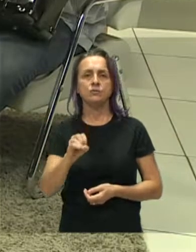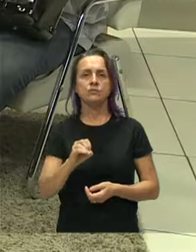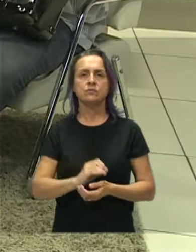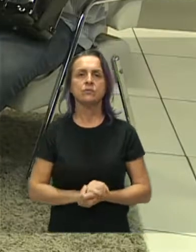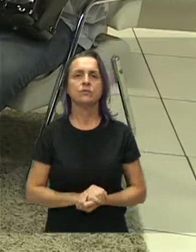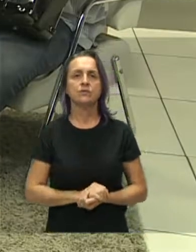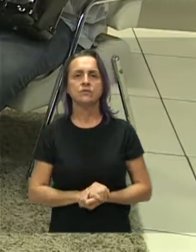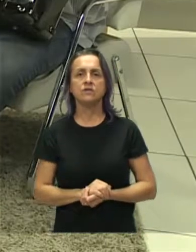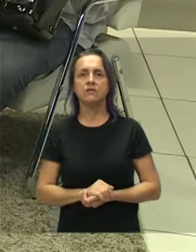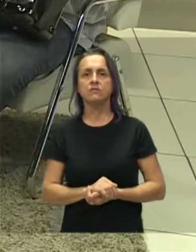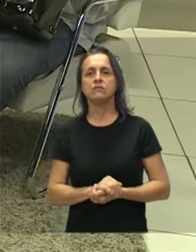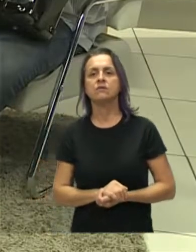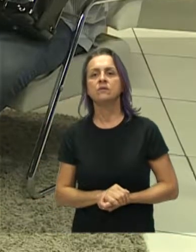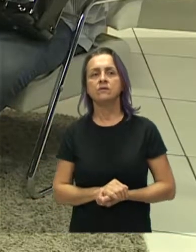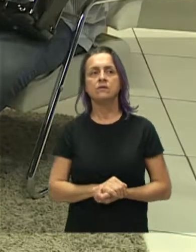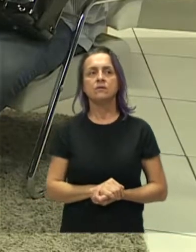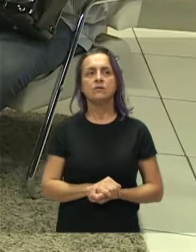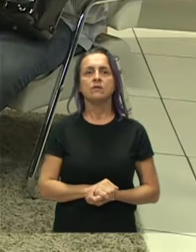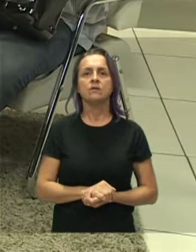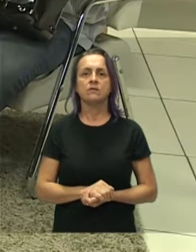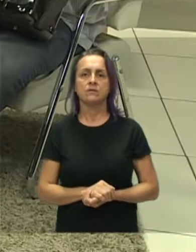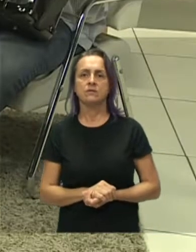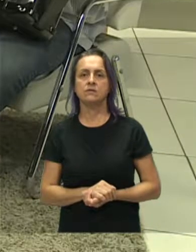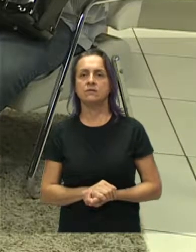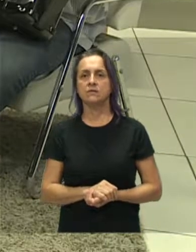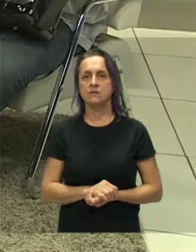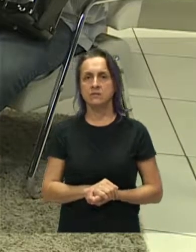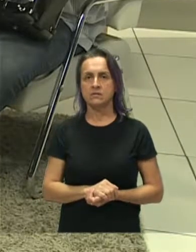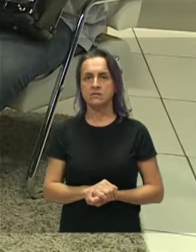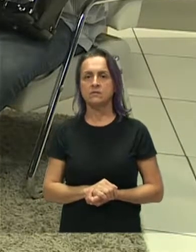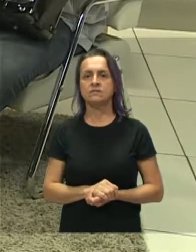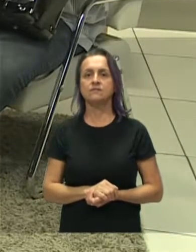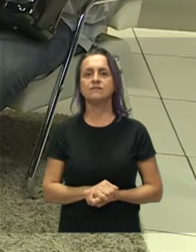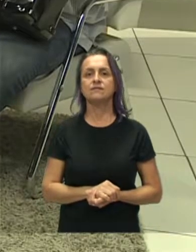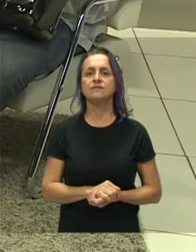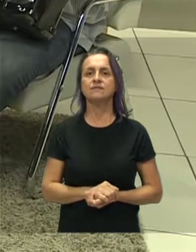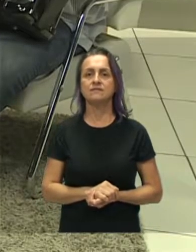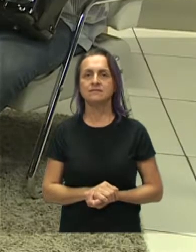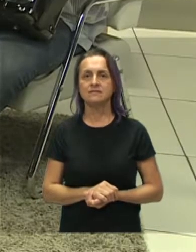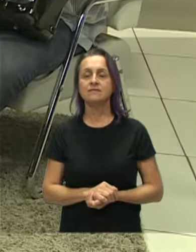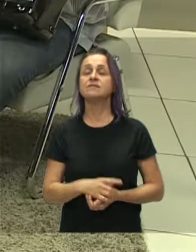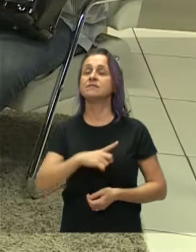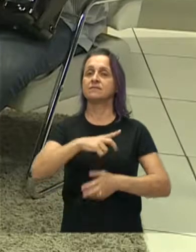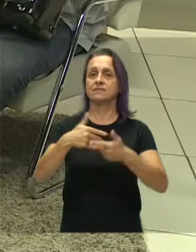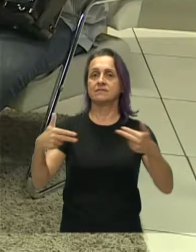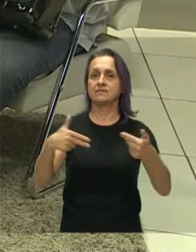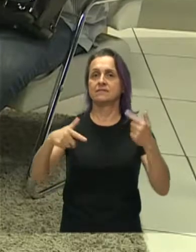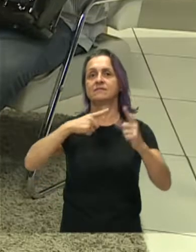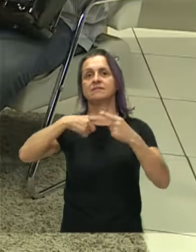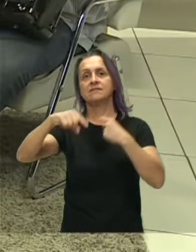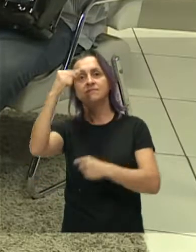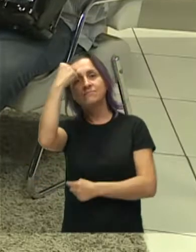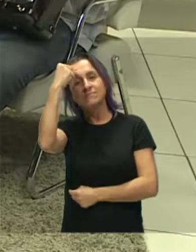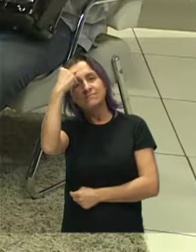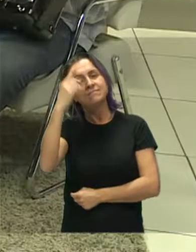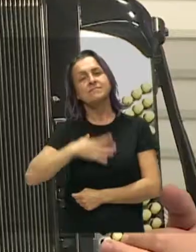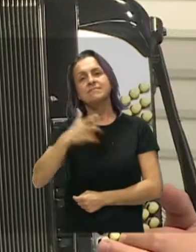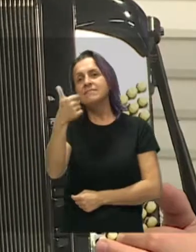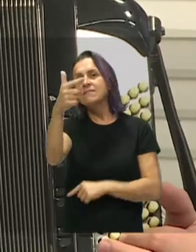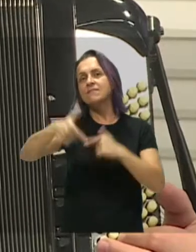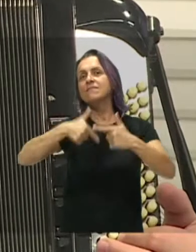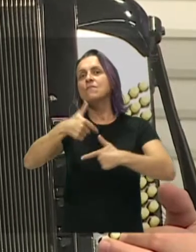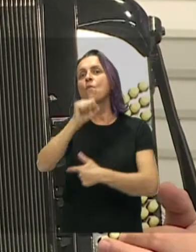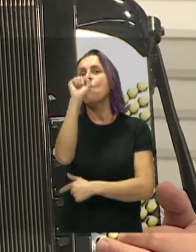com 8 músicas? 8 músicas. 8 músicas. 8 músicas, na verdade, eu pensei desde o meu primeiro trabalho, 8